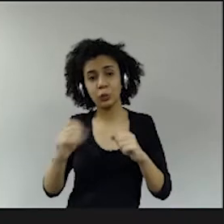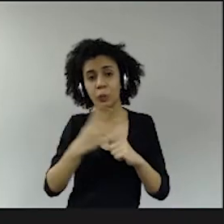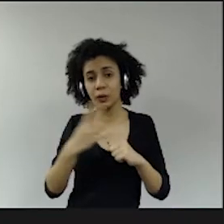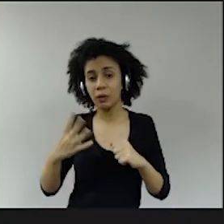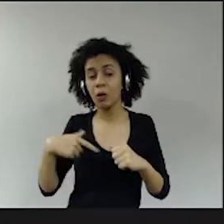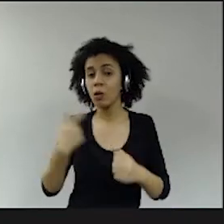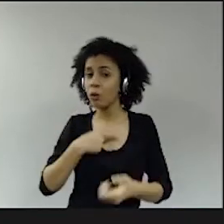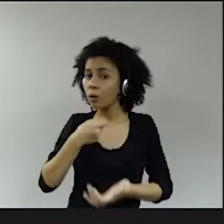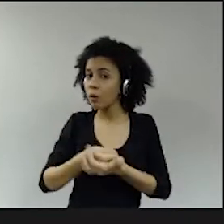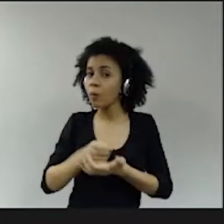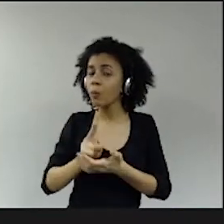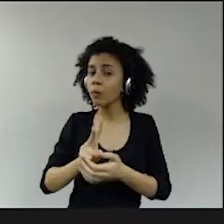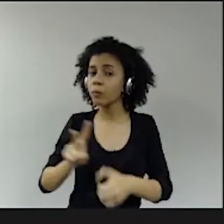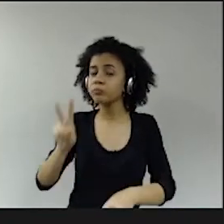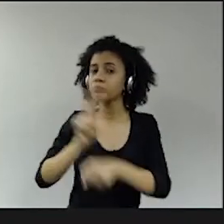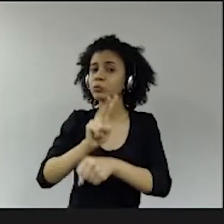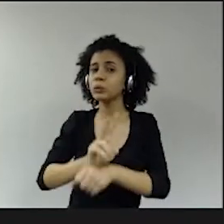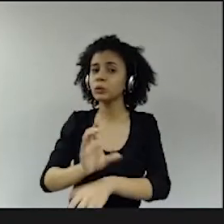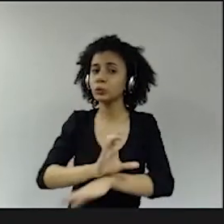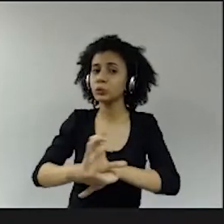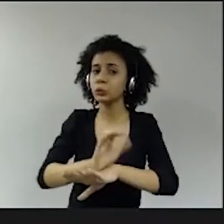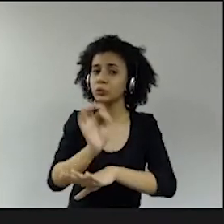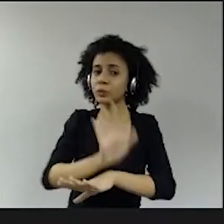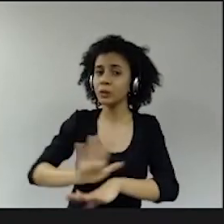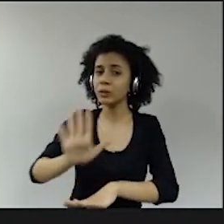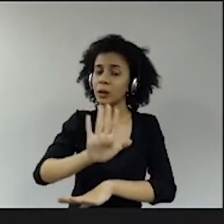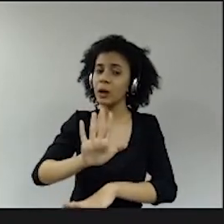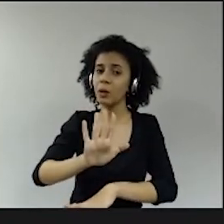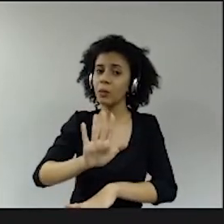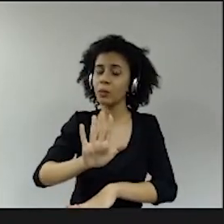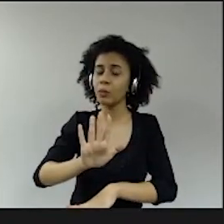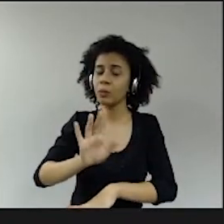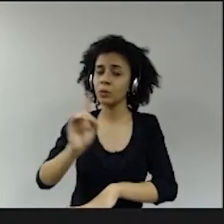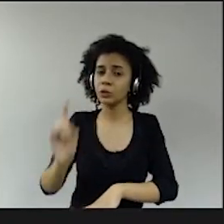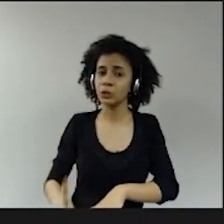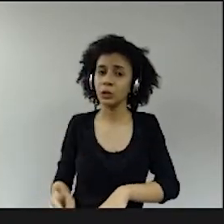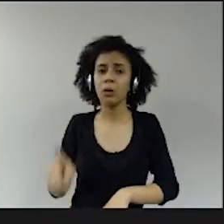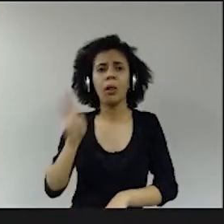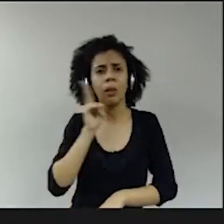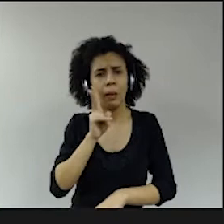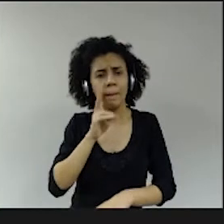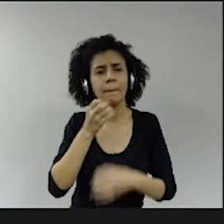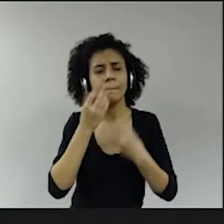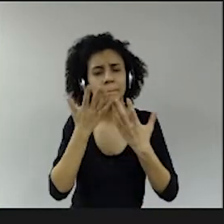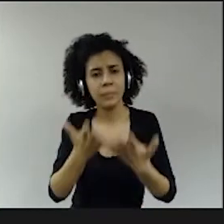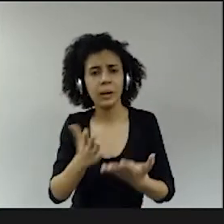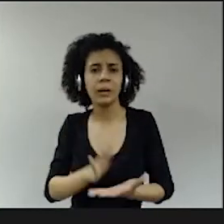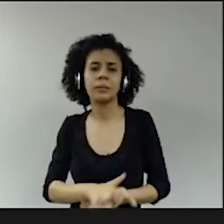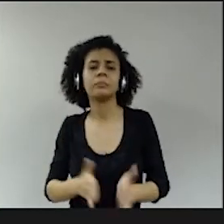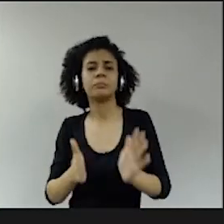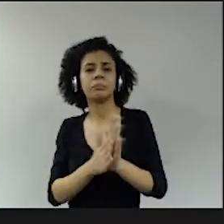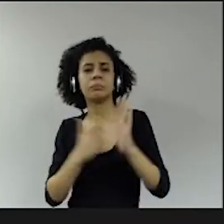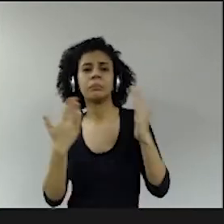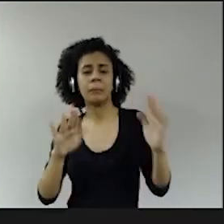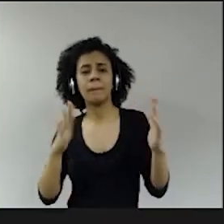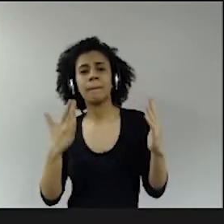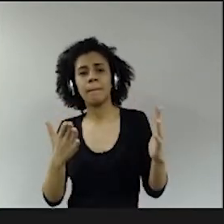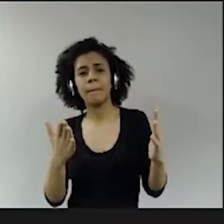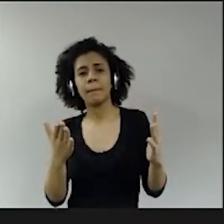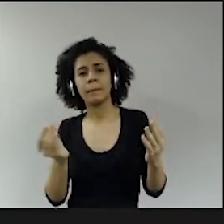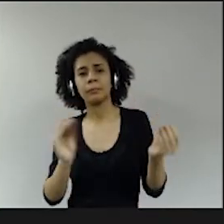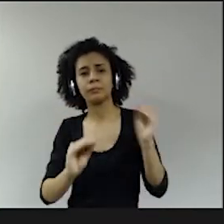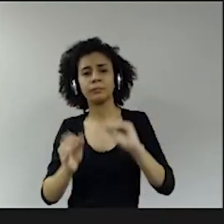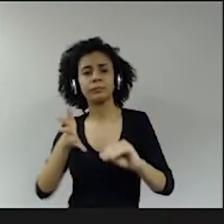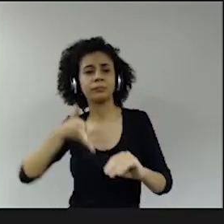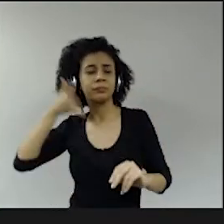defender a Constituição Federal, o Estado Democrático de Direito. Nos lembrou muito bem. Então, parabéns pela